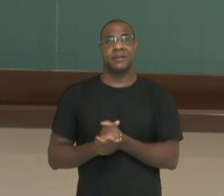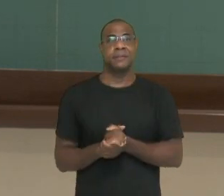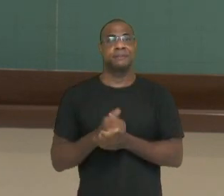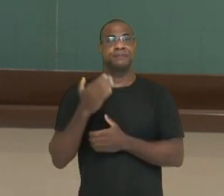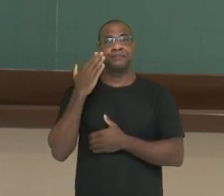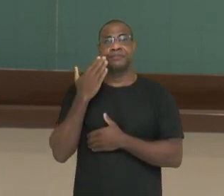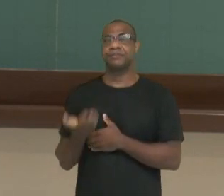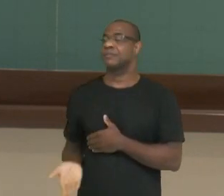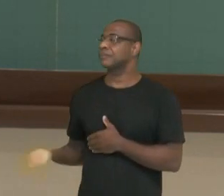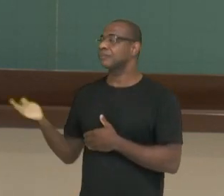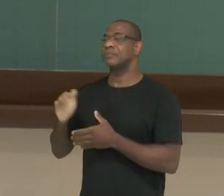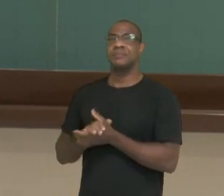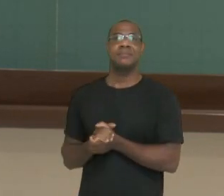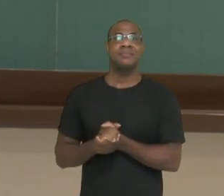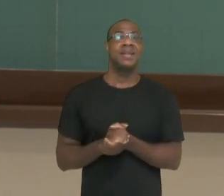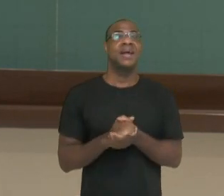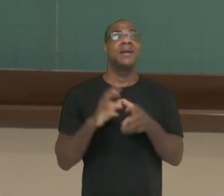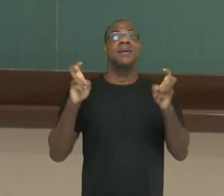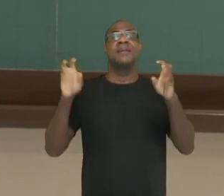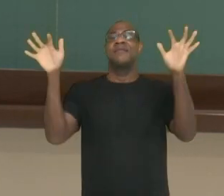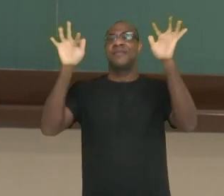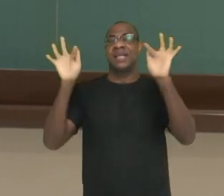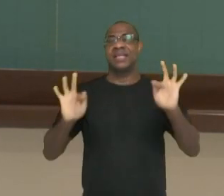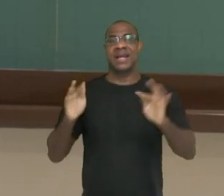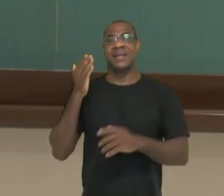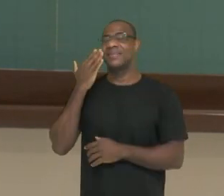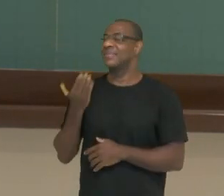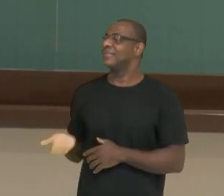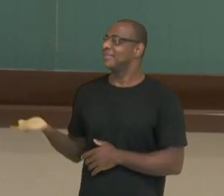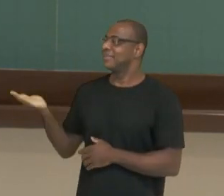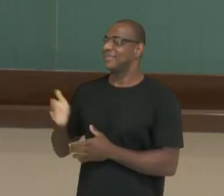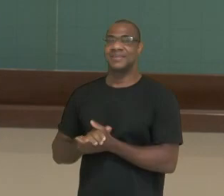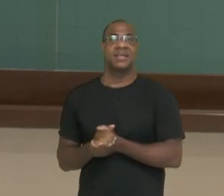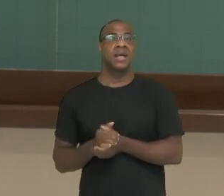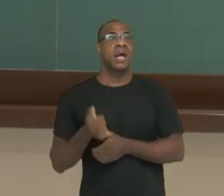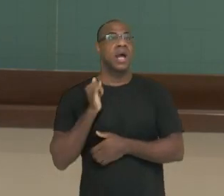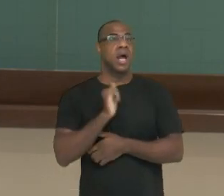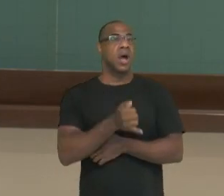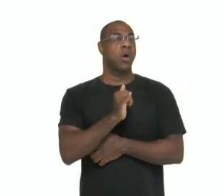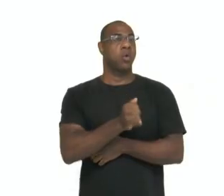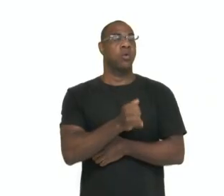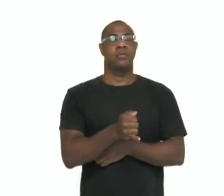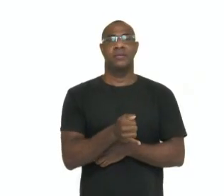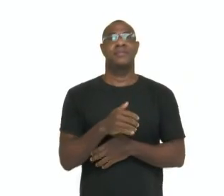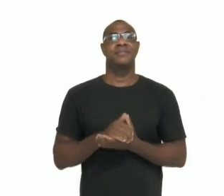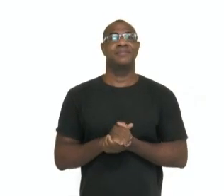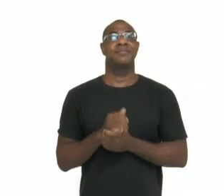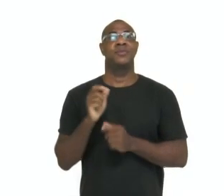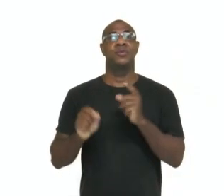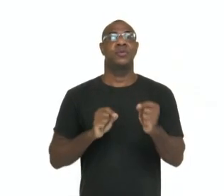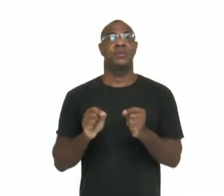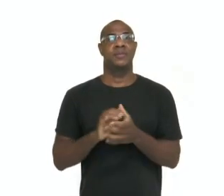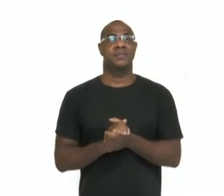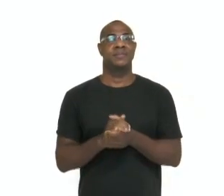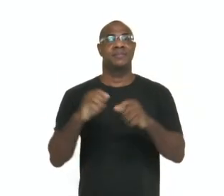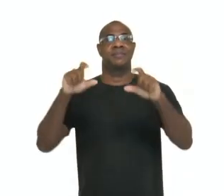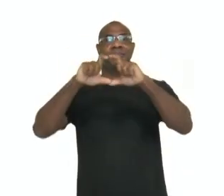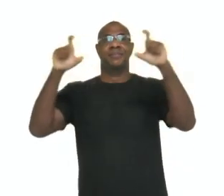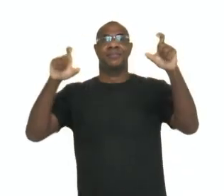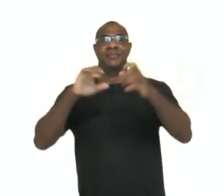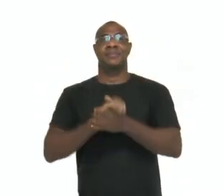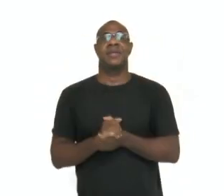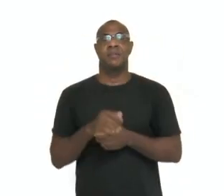ó, na descrição, né? Então, ela coloca já o conto para você ter um